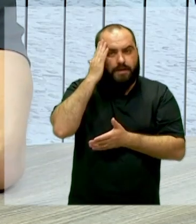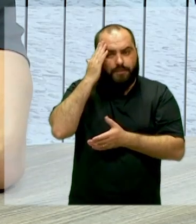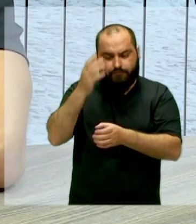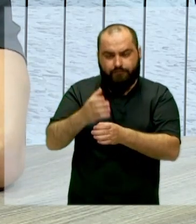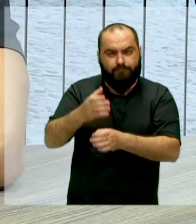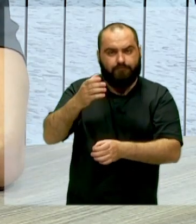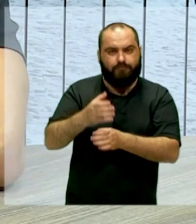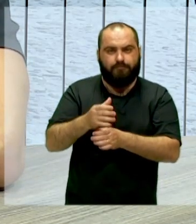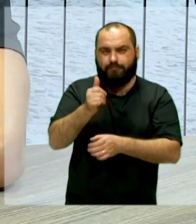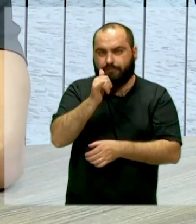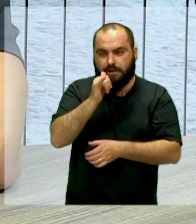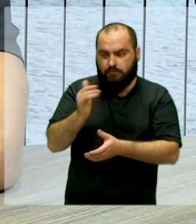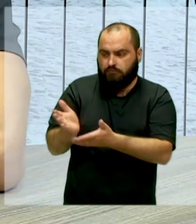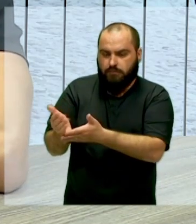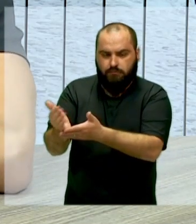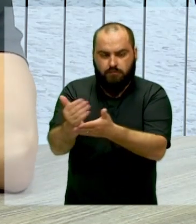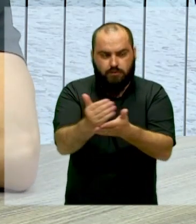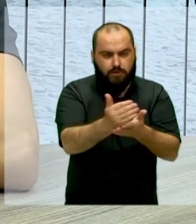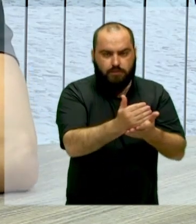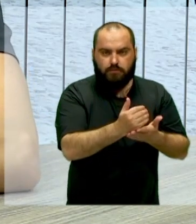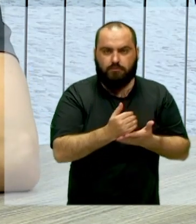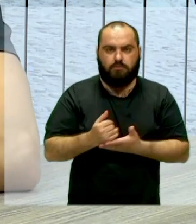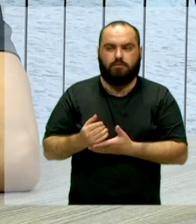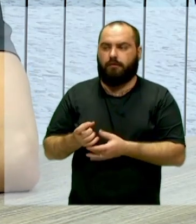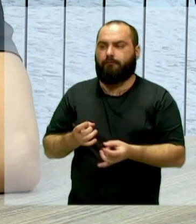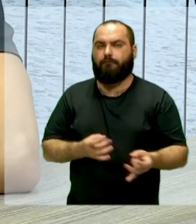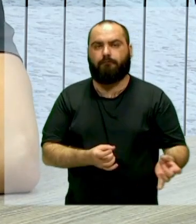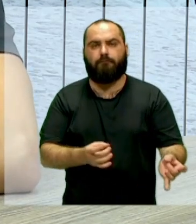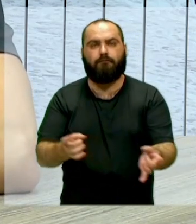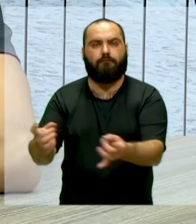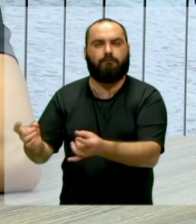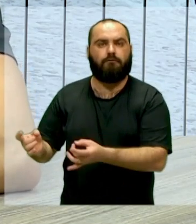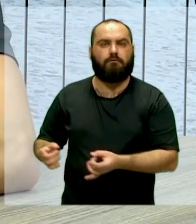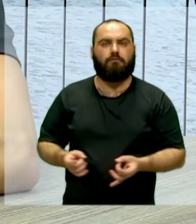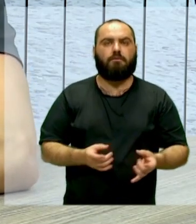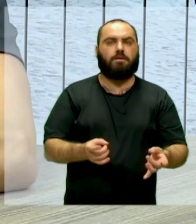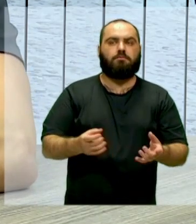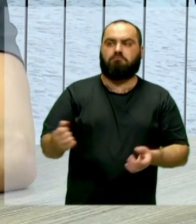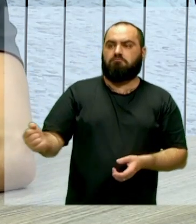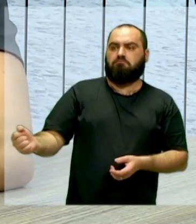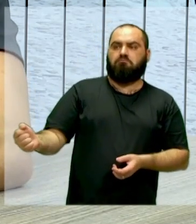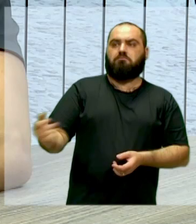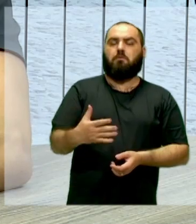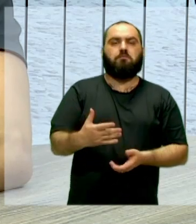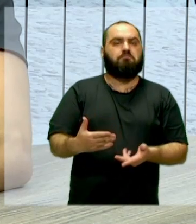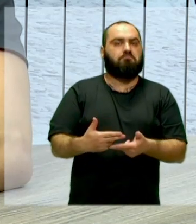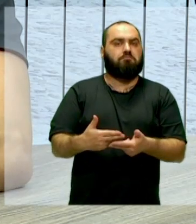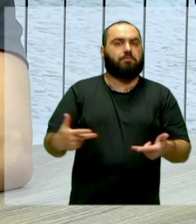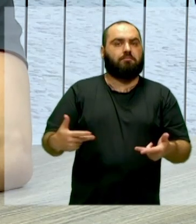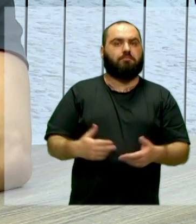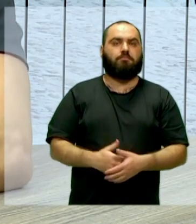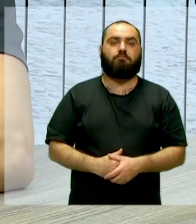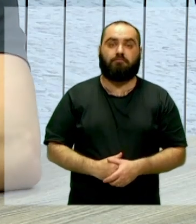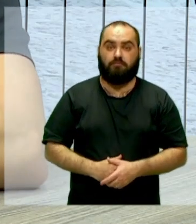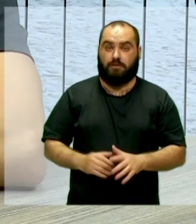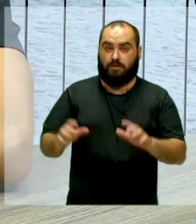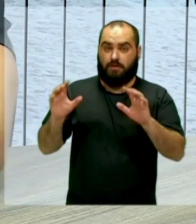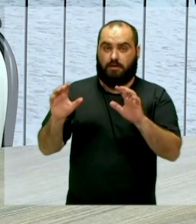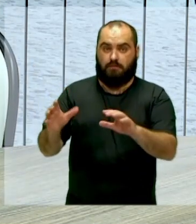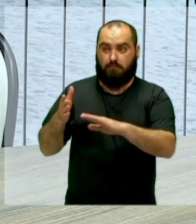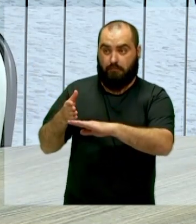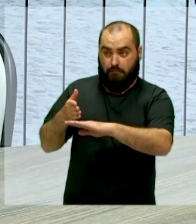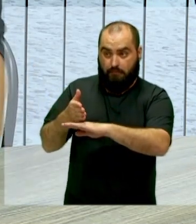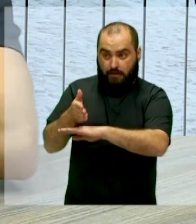conta dos resíduos separados numa campanha num vizinho e acaba surgindo um novo empreendimento então a gente participar